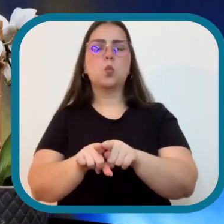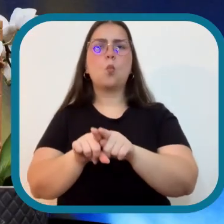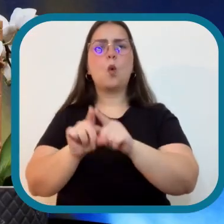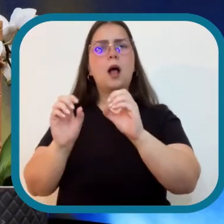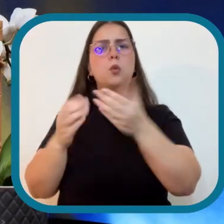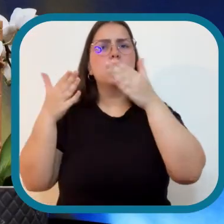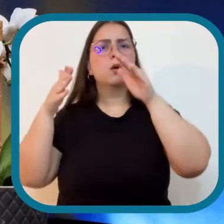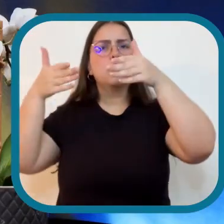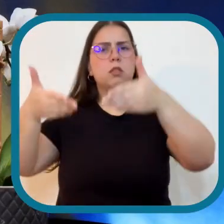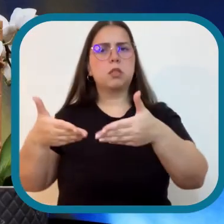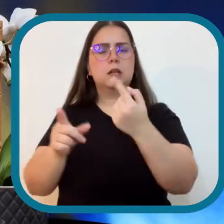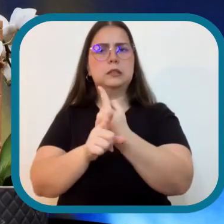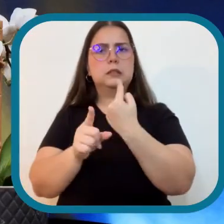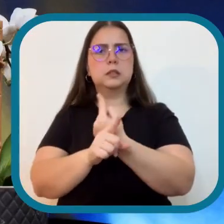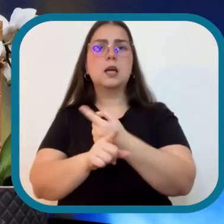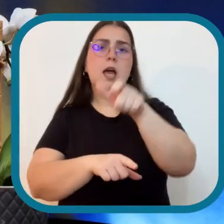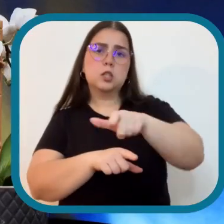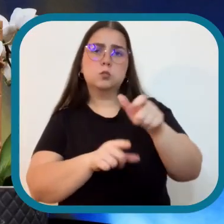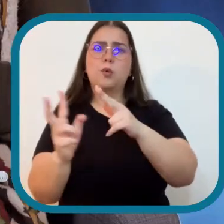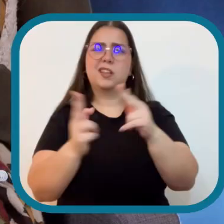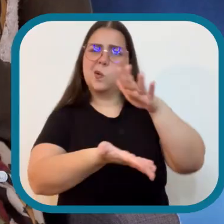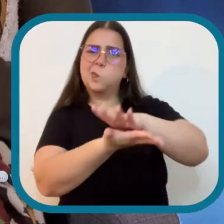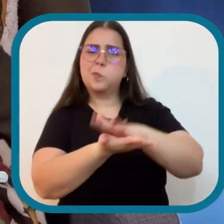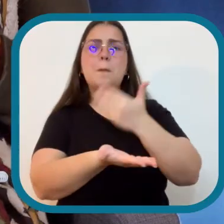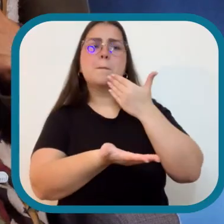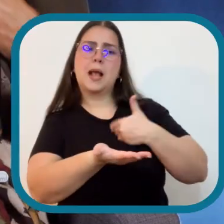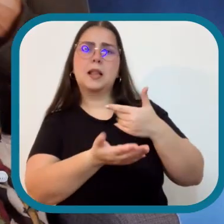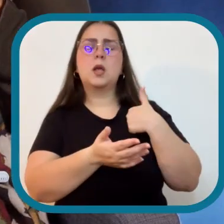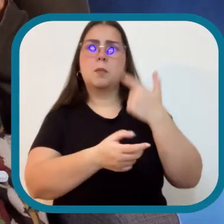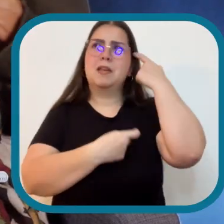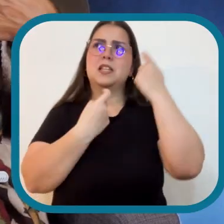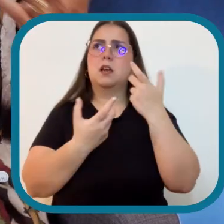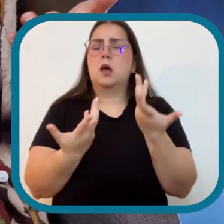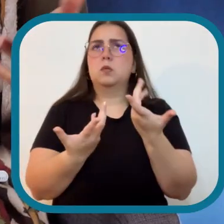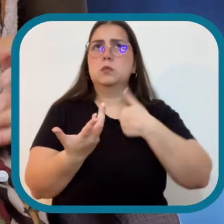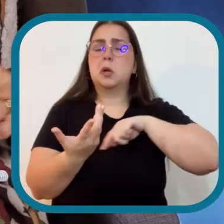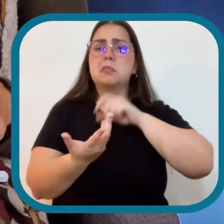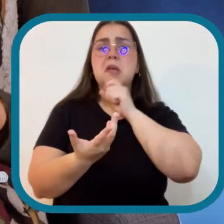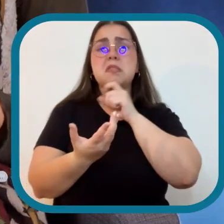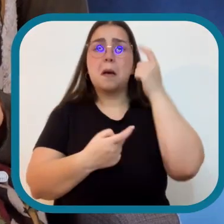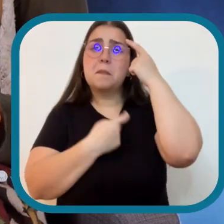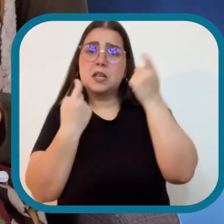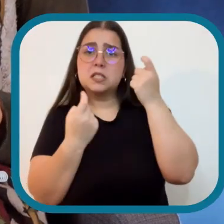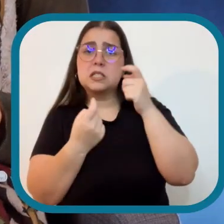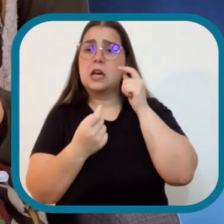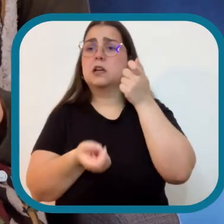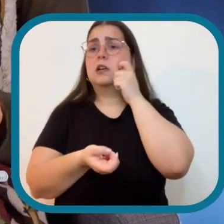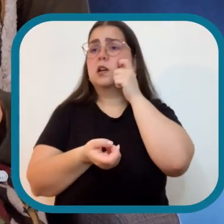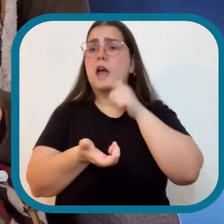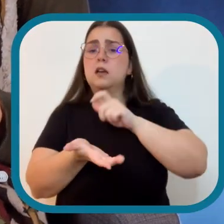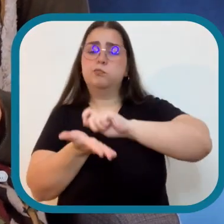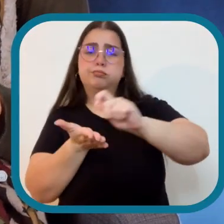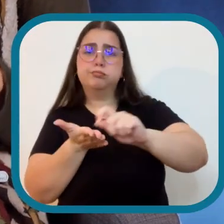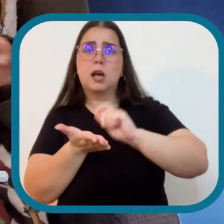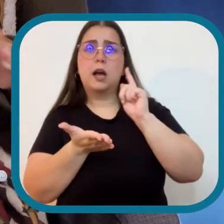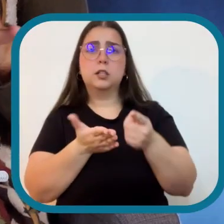sinopse. Os editores pedem sempre sinopses aos autores. Portanto, às vezes eu pensava, nós podemos pensar, que quem faz a sinopse é o